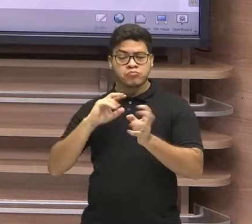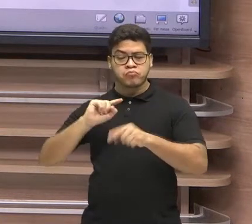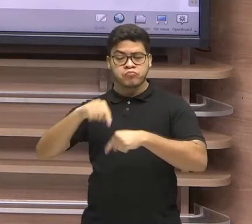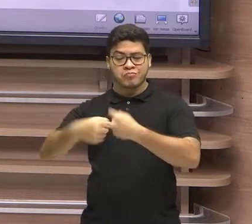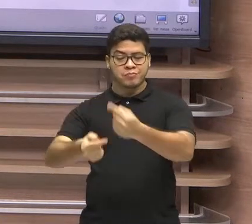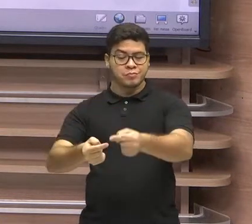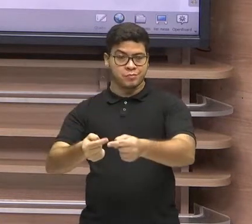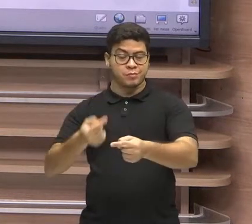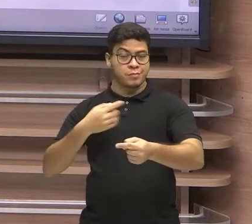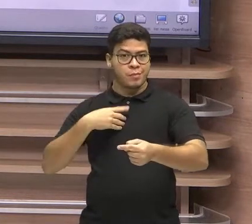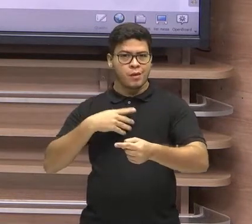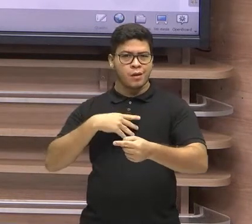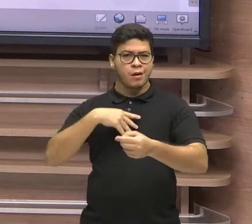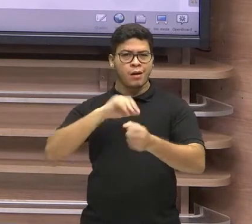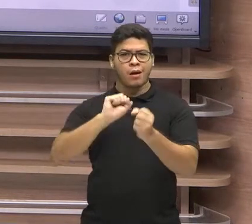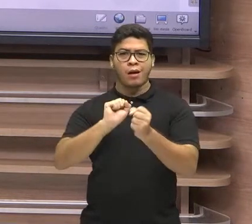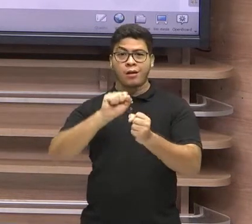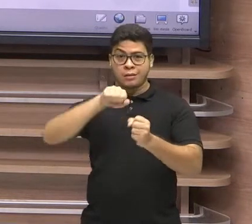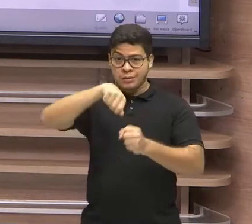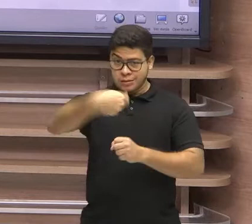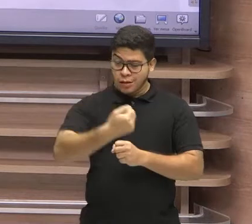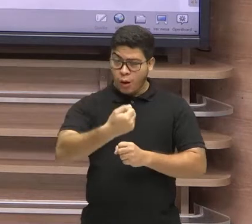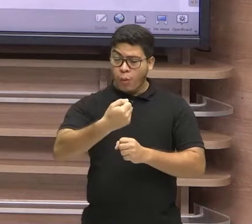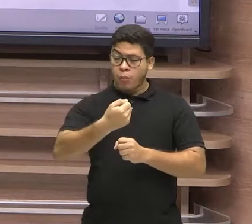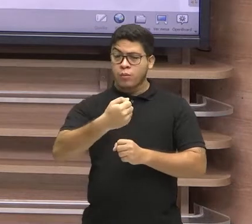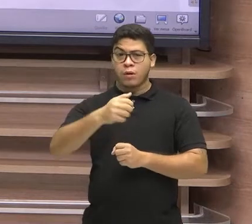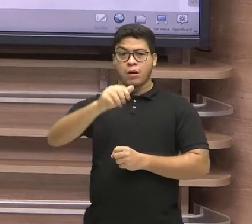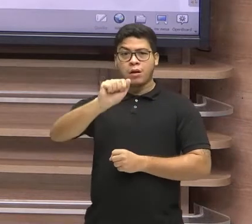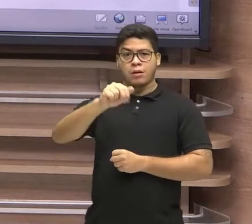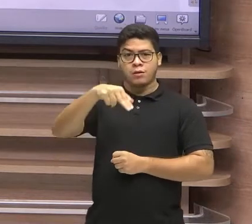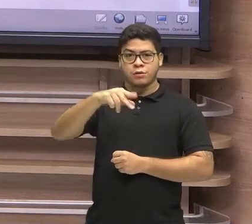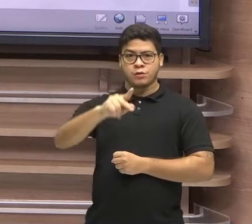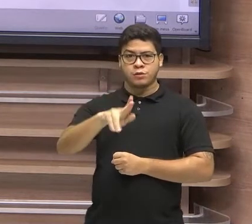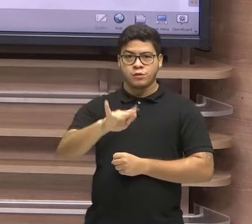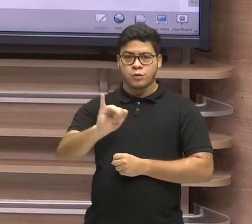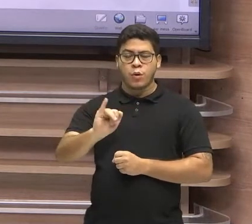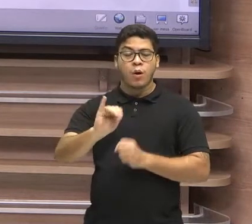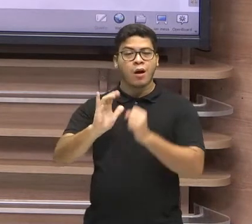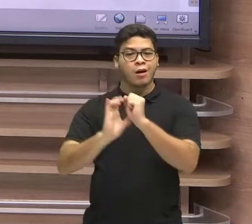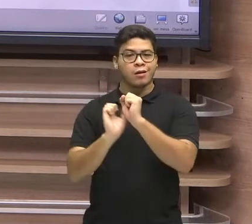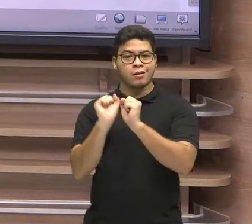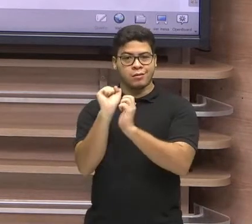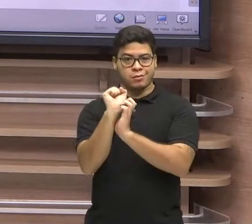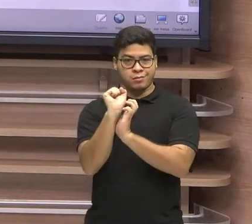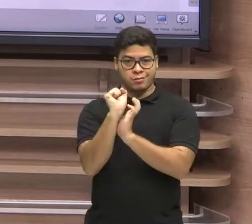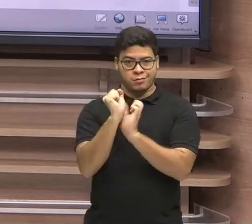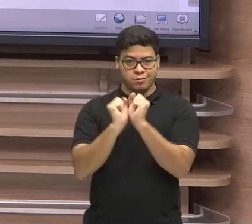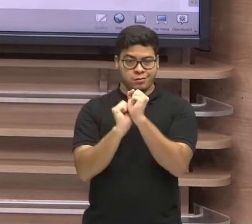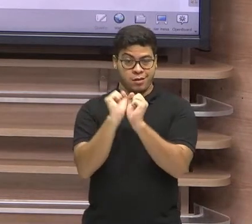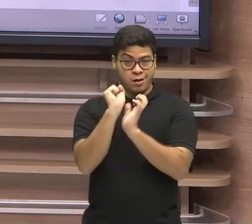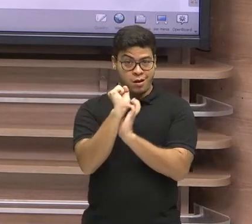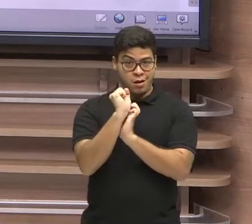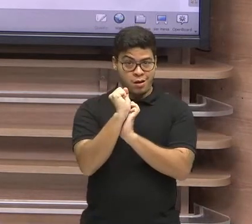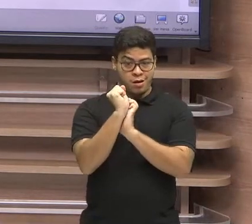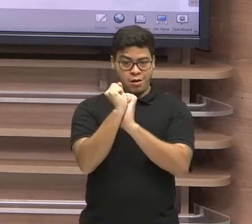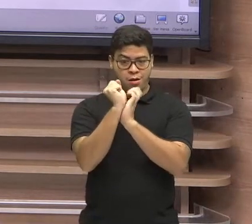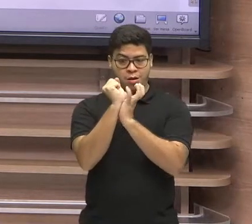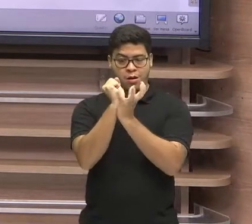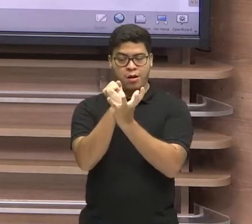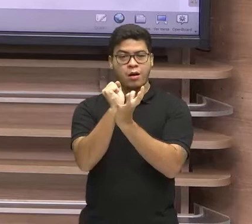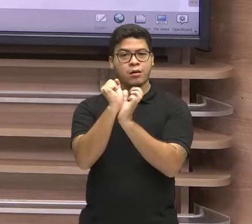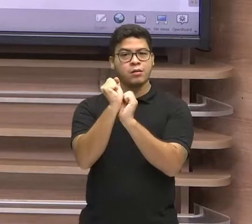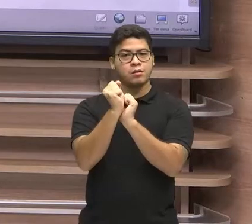das angiospermas. Antes de começarmos a falar delas, nós vamos apresentar o quadro evolutivo